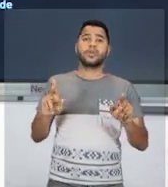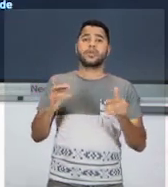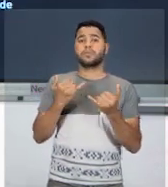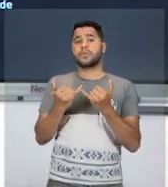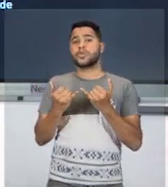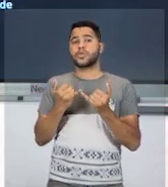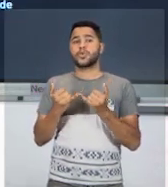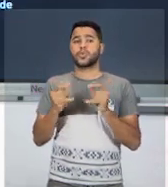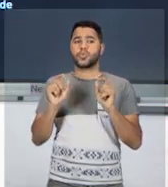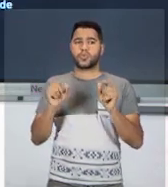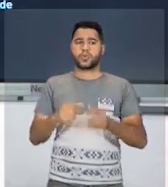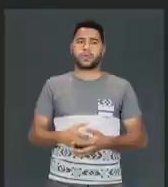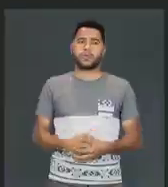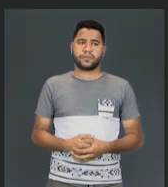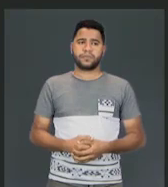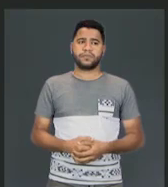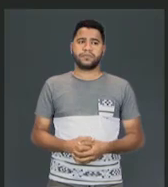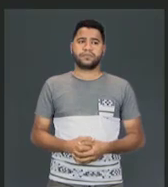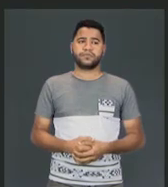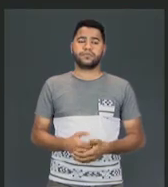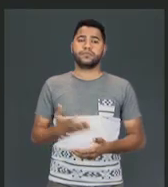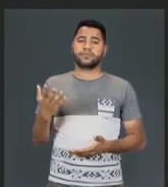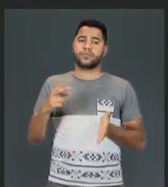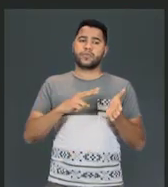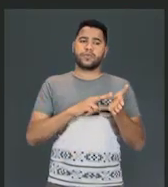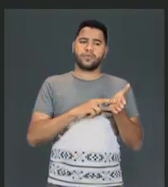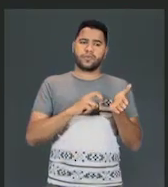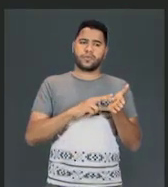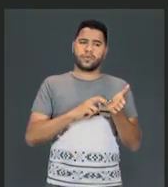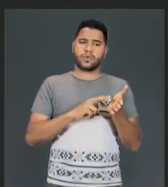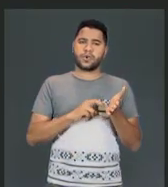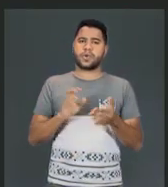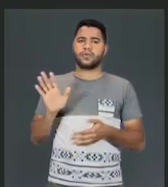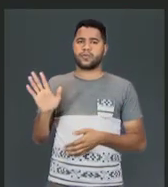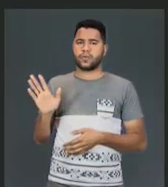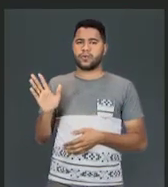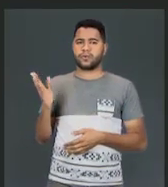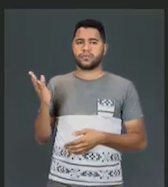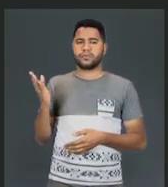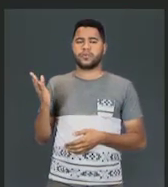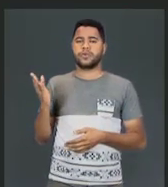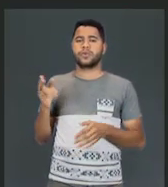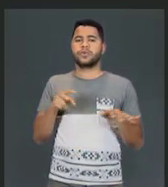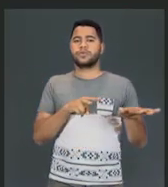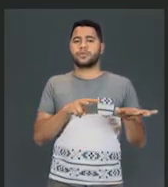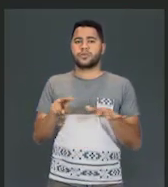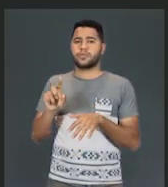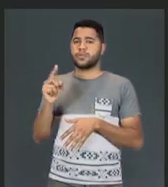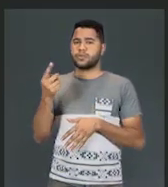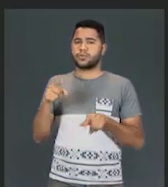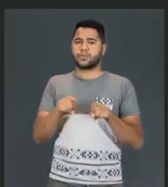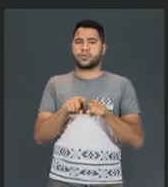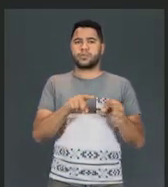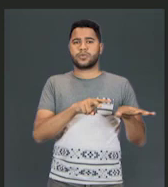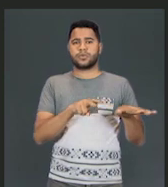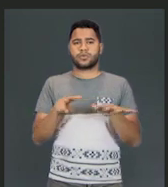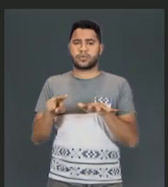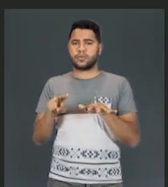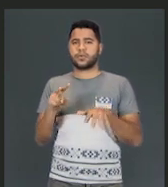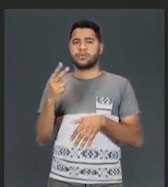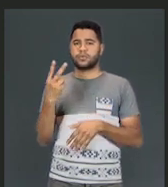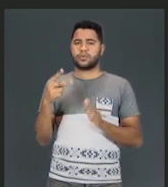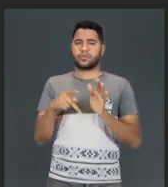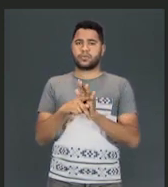ter que parecido temos aí um pequeno vocabulário sobre a semana 1 e 2 algumas palavrinhas que